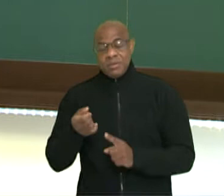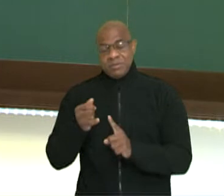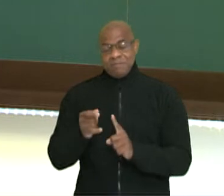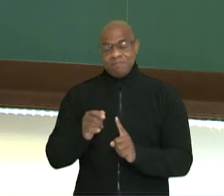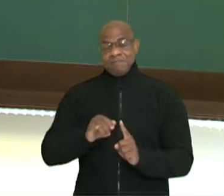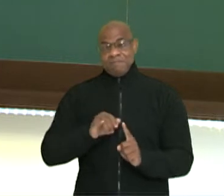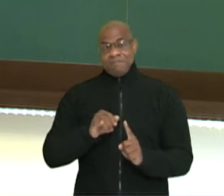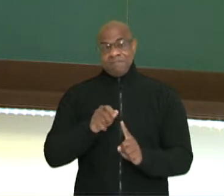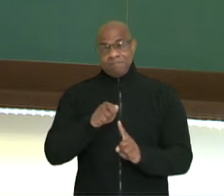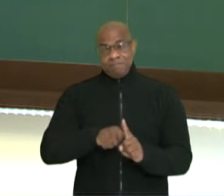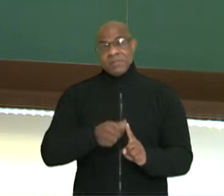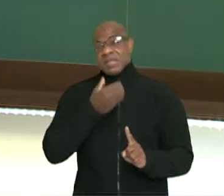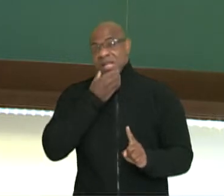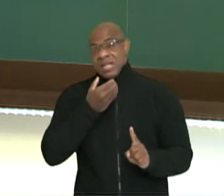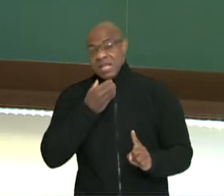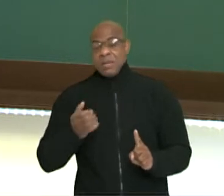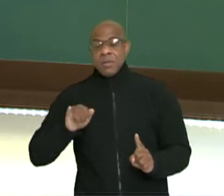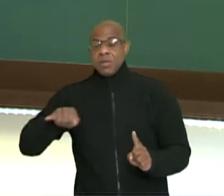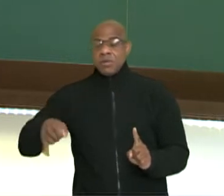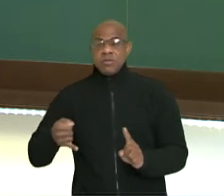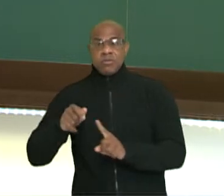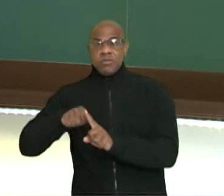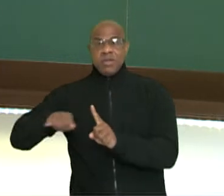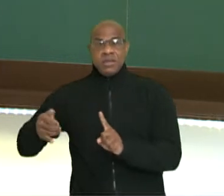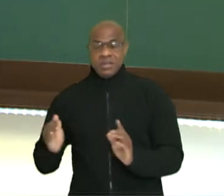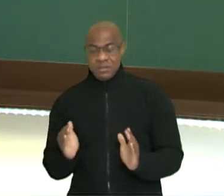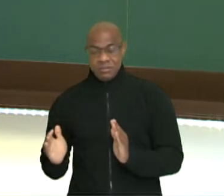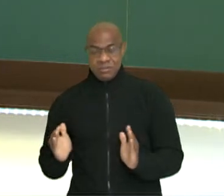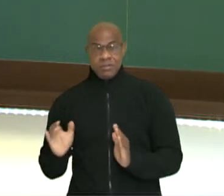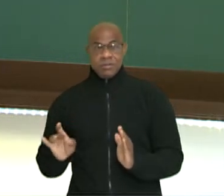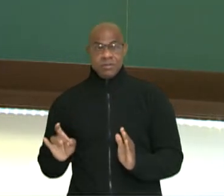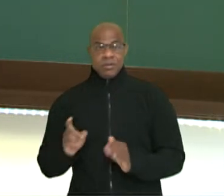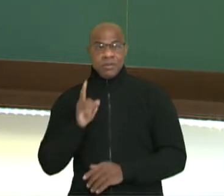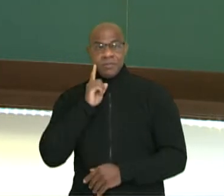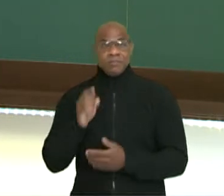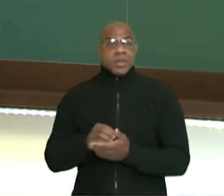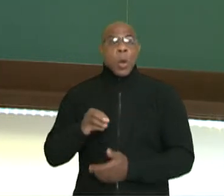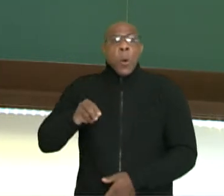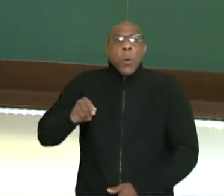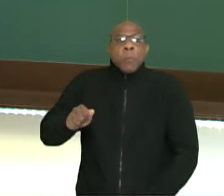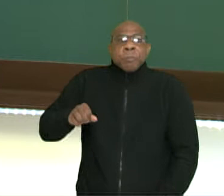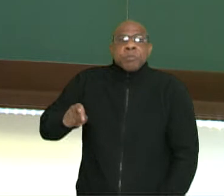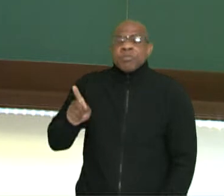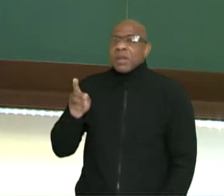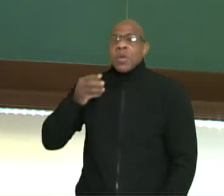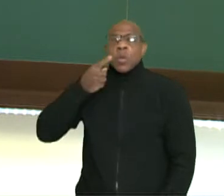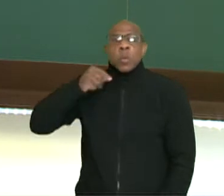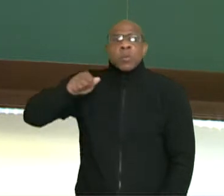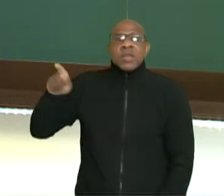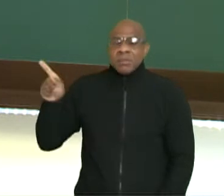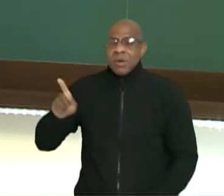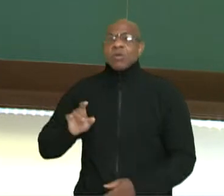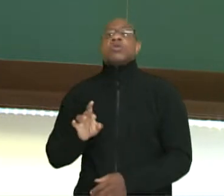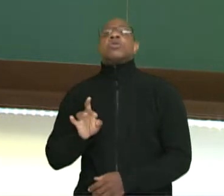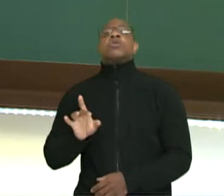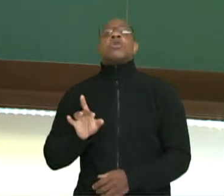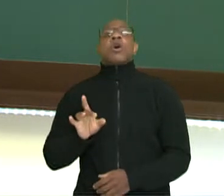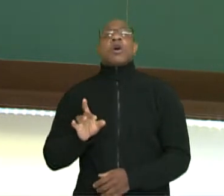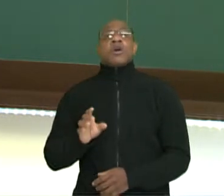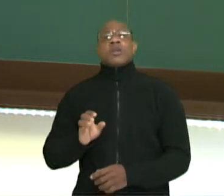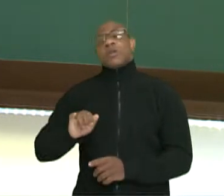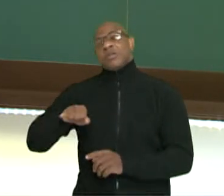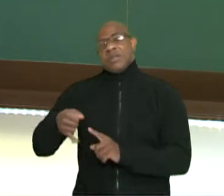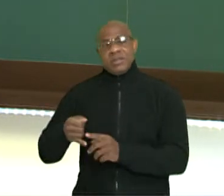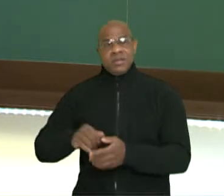é. Olha o limão aqui, por exemplo, ó. Só janeiro. O kiwi, só